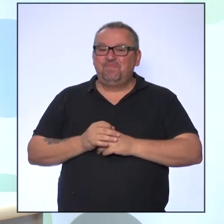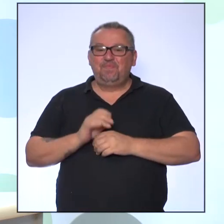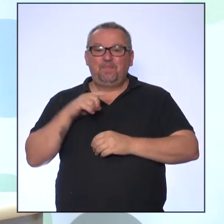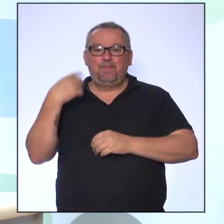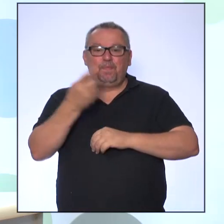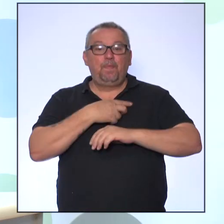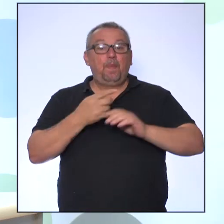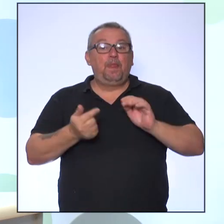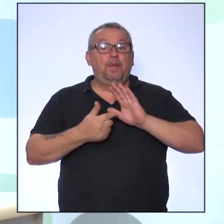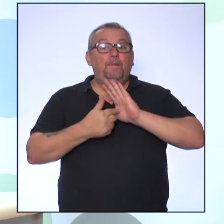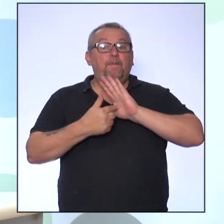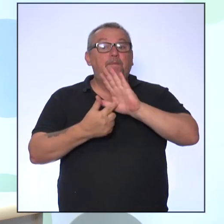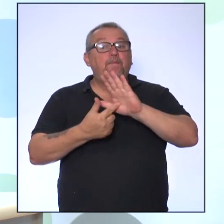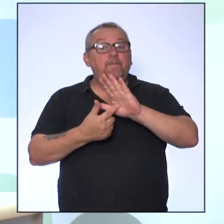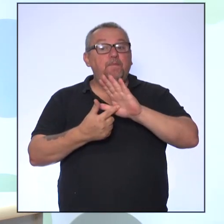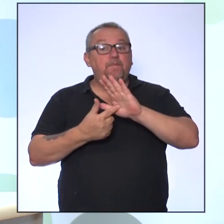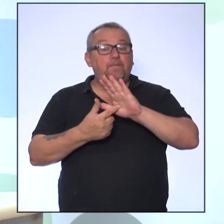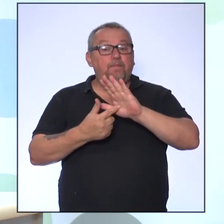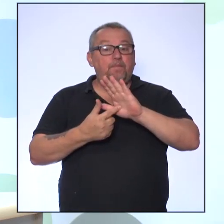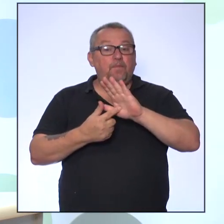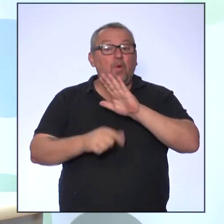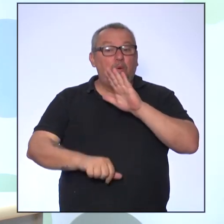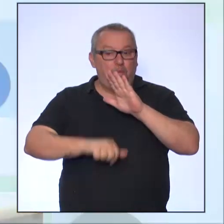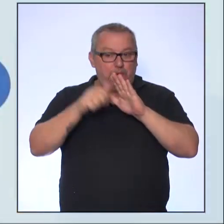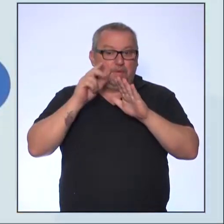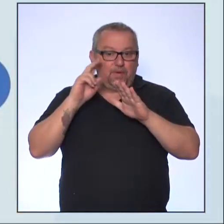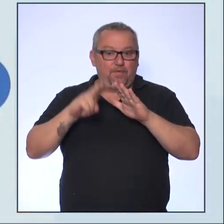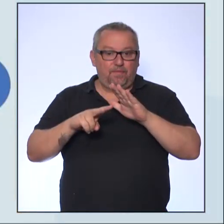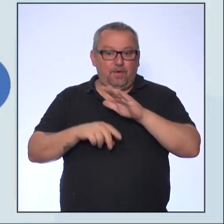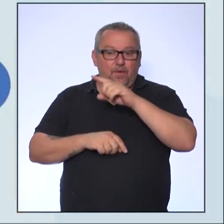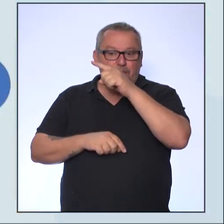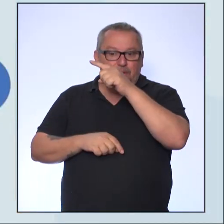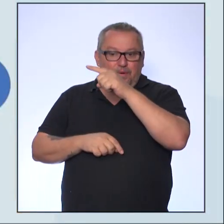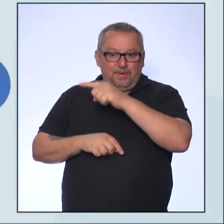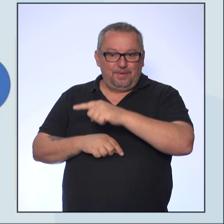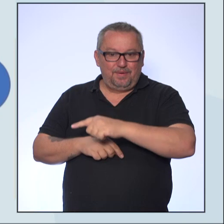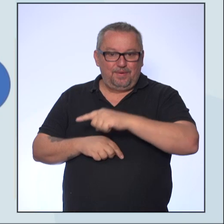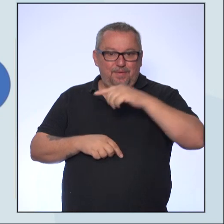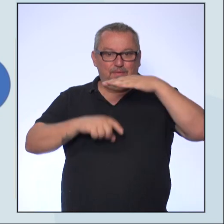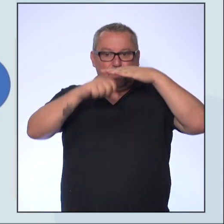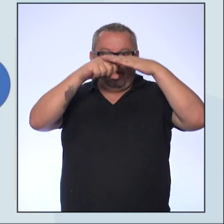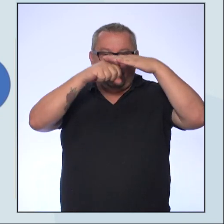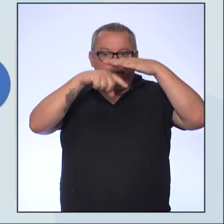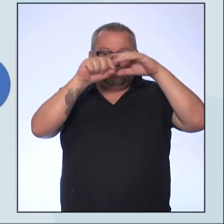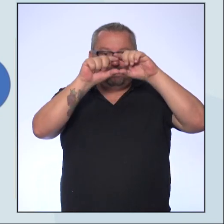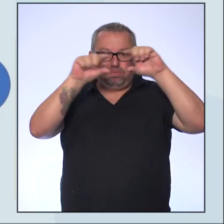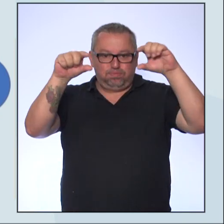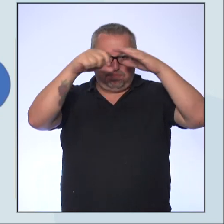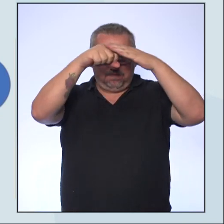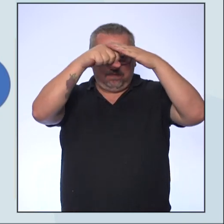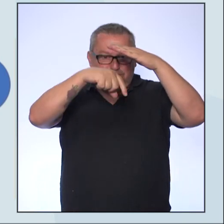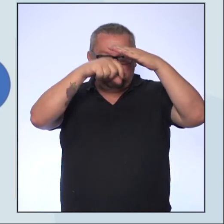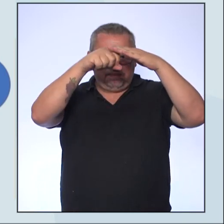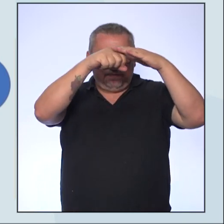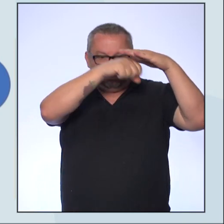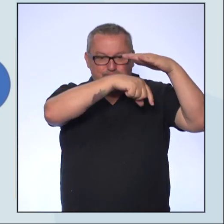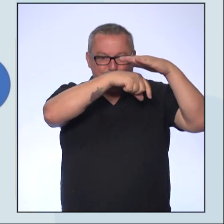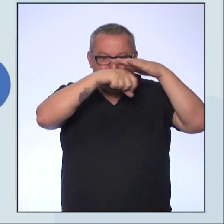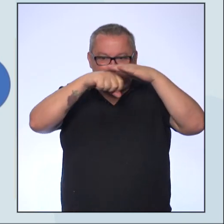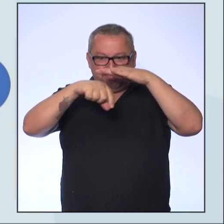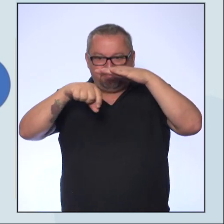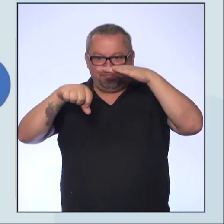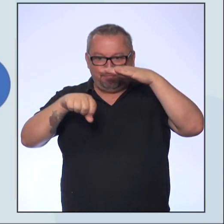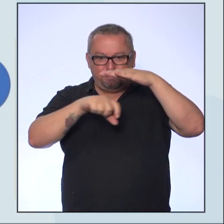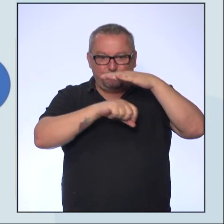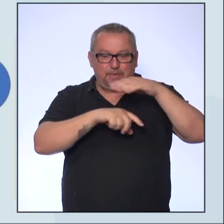um primeiro fluxograma para eles, pode ser? Pode, pode. Nesse primeiro fluxograma, vou até pedir para você explicar que você conhece até um